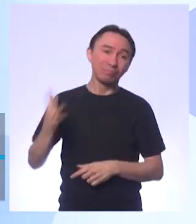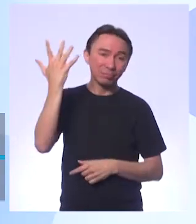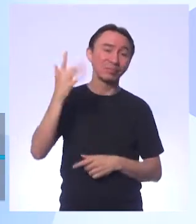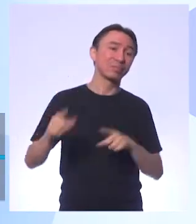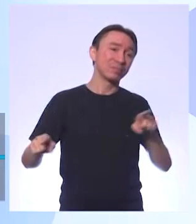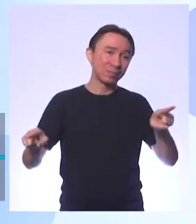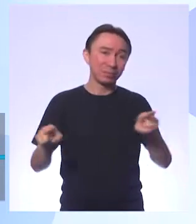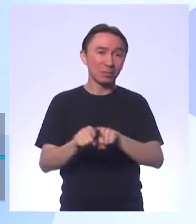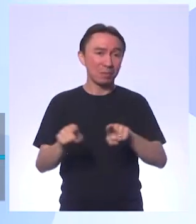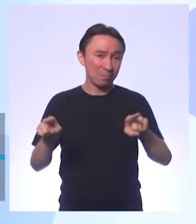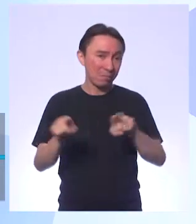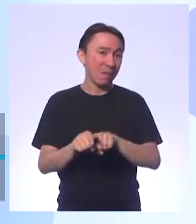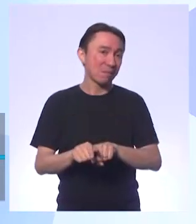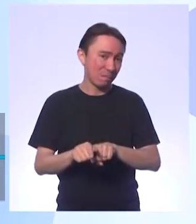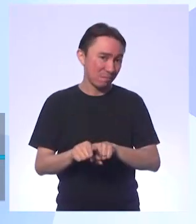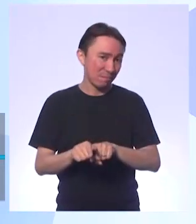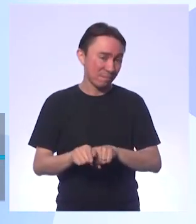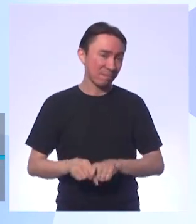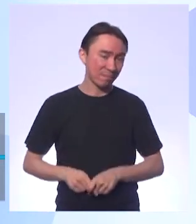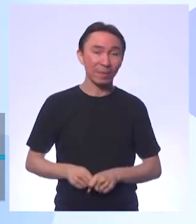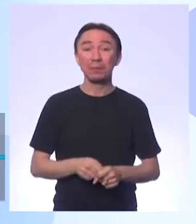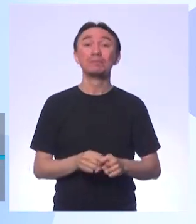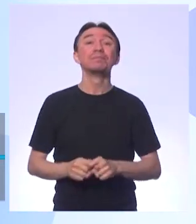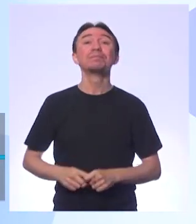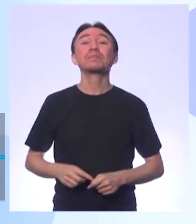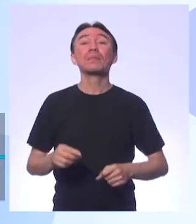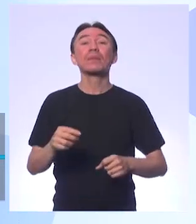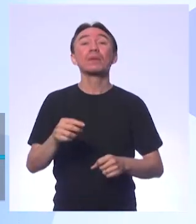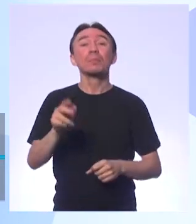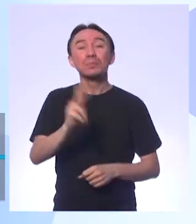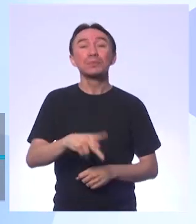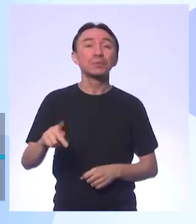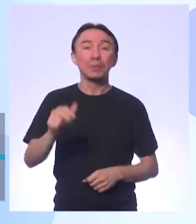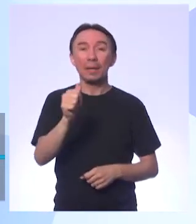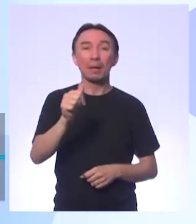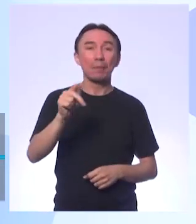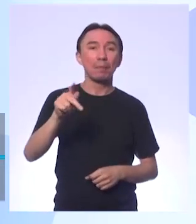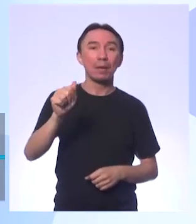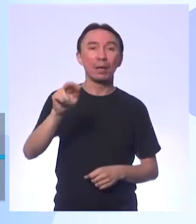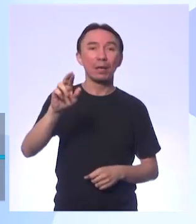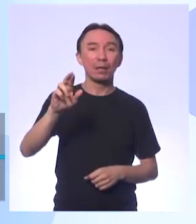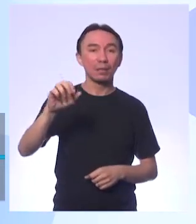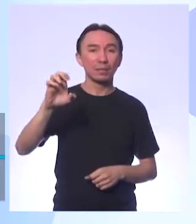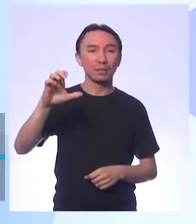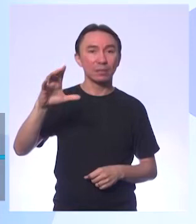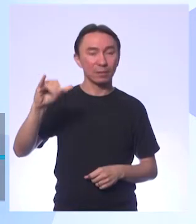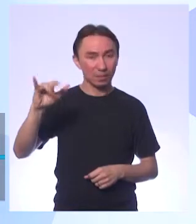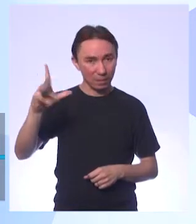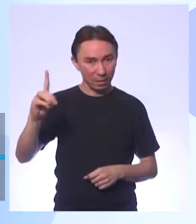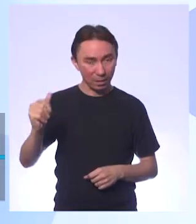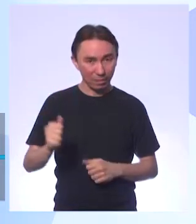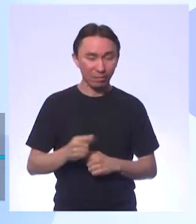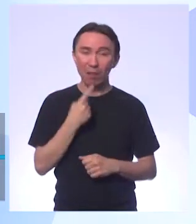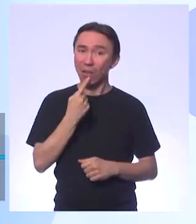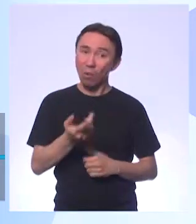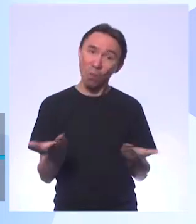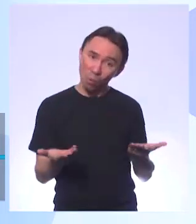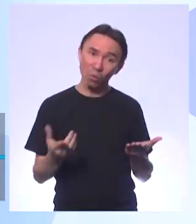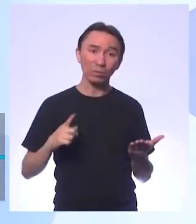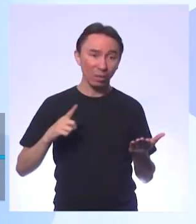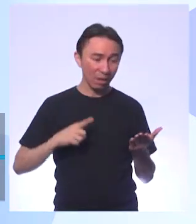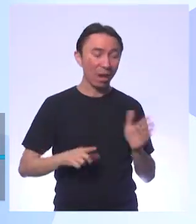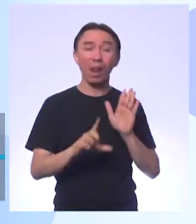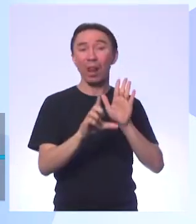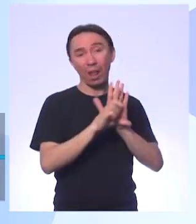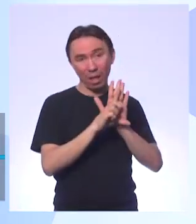Hoje, exatamente, ó, pro Aparecida, hoje temos as leis contra a exploração infantil. Muito obrigada, Pro. Hoje nós temos